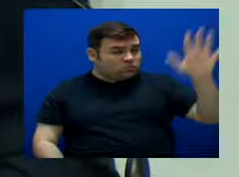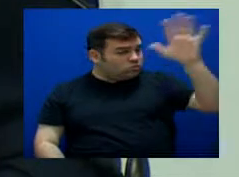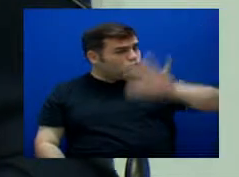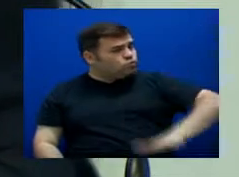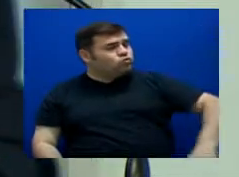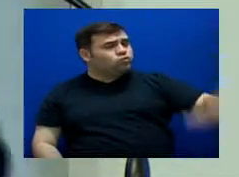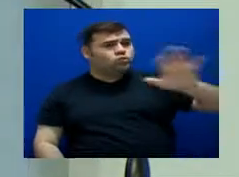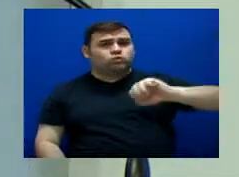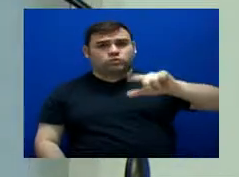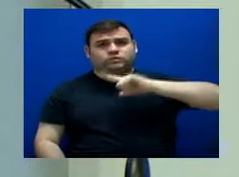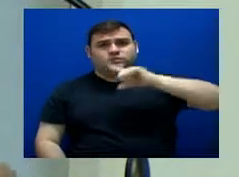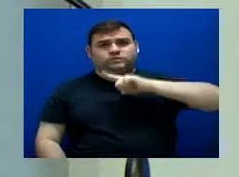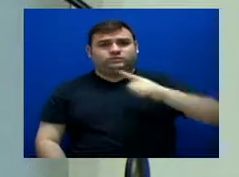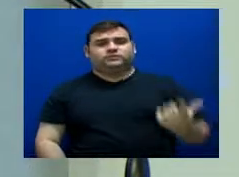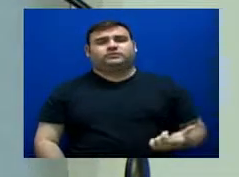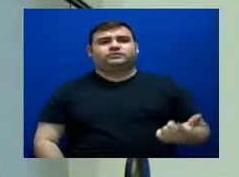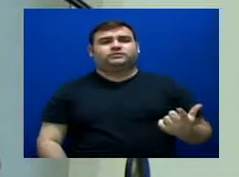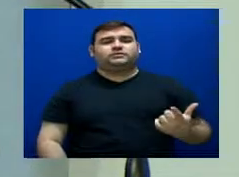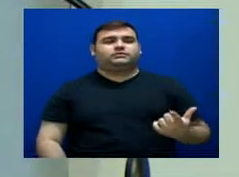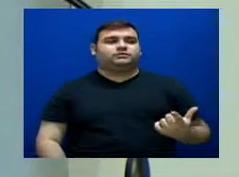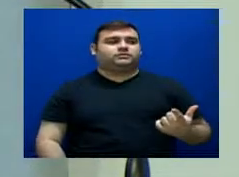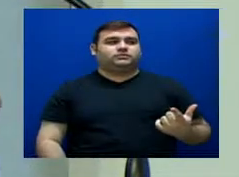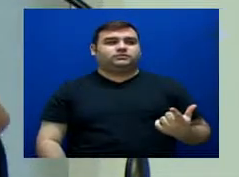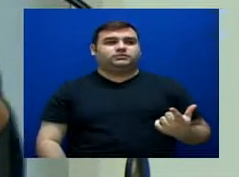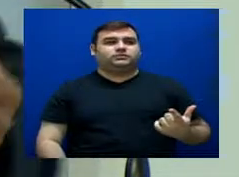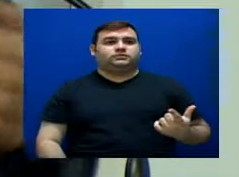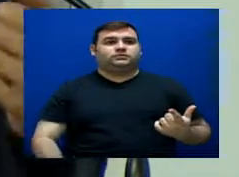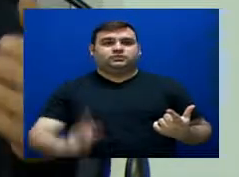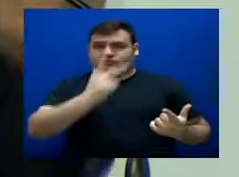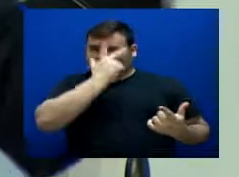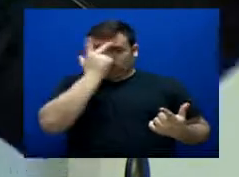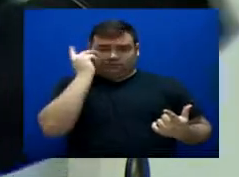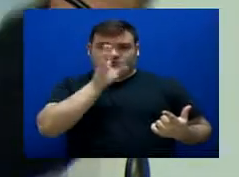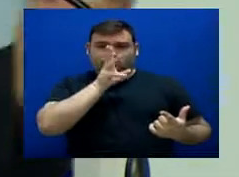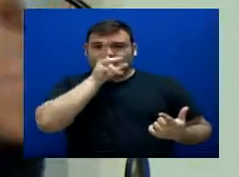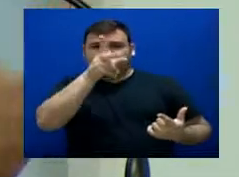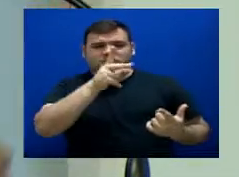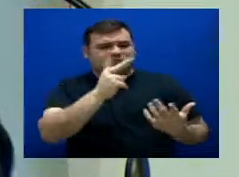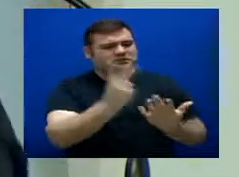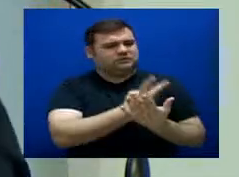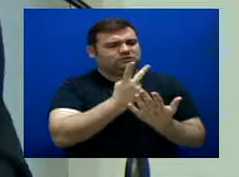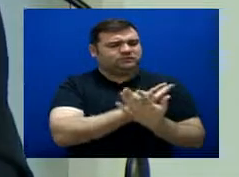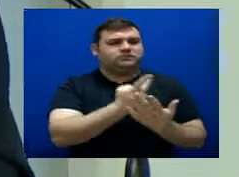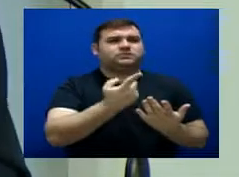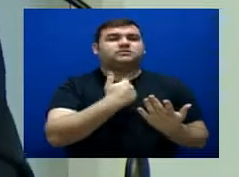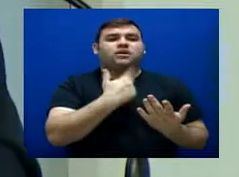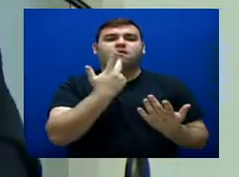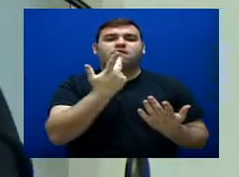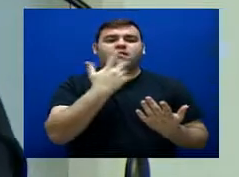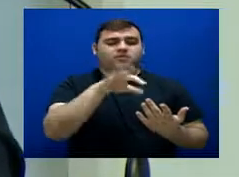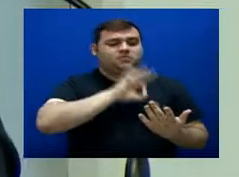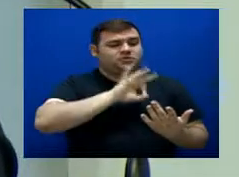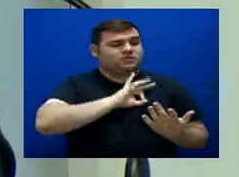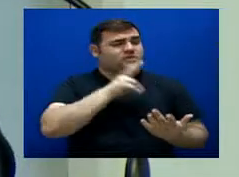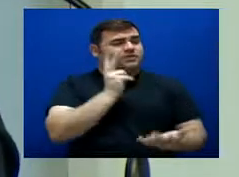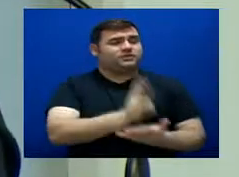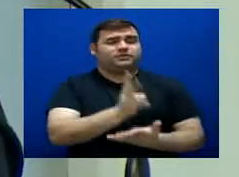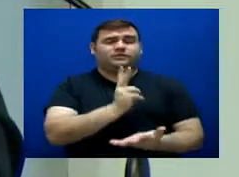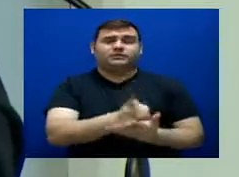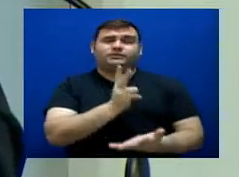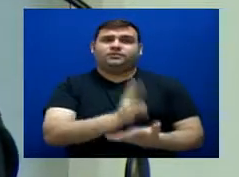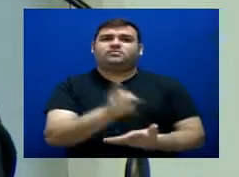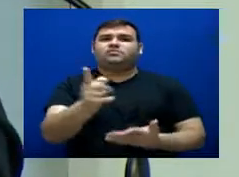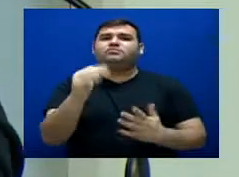tá? Quanto às pessoas que invadem isso e aquilo, eu digo que a polícia sempre